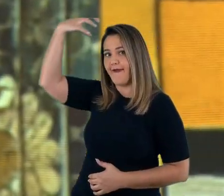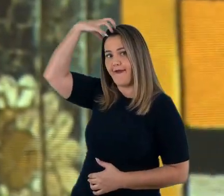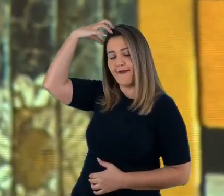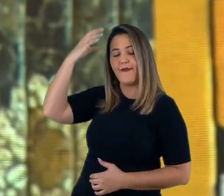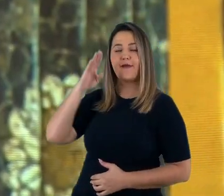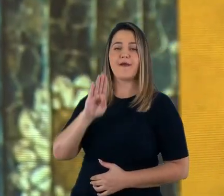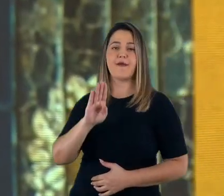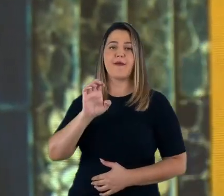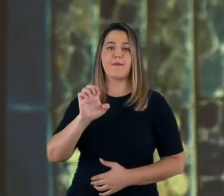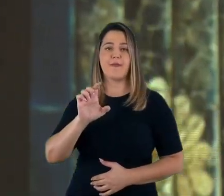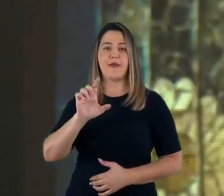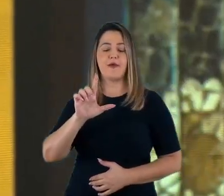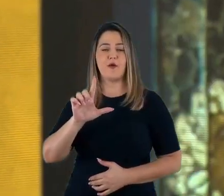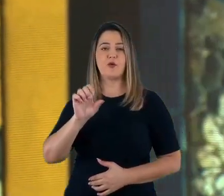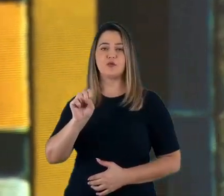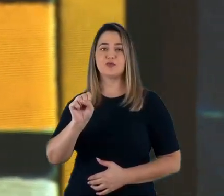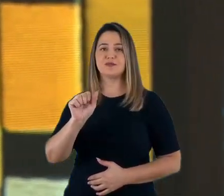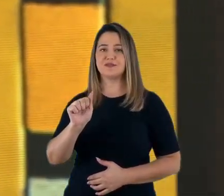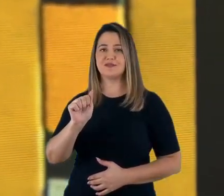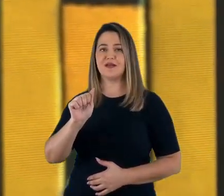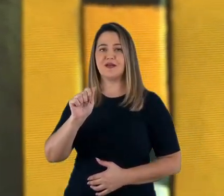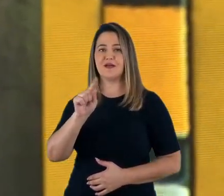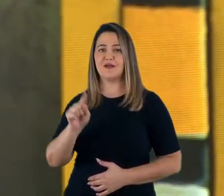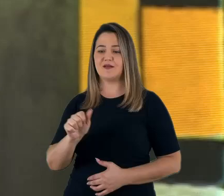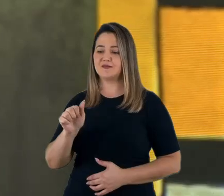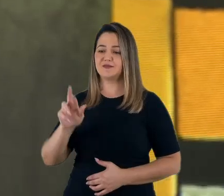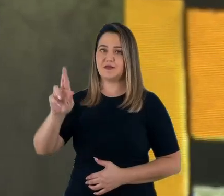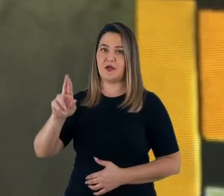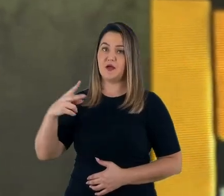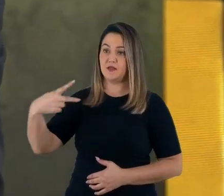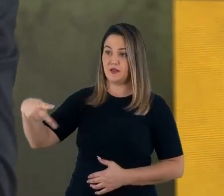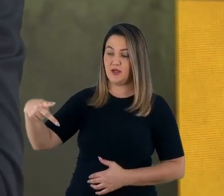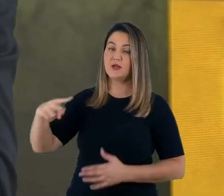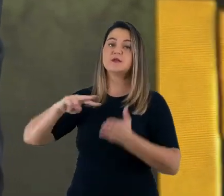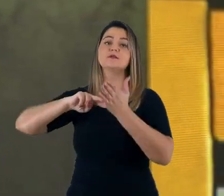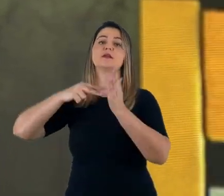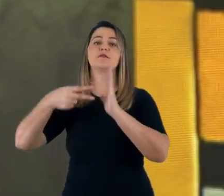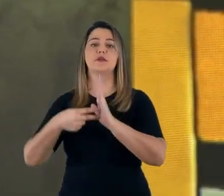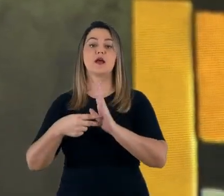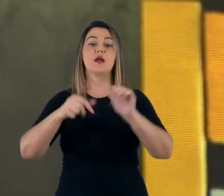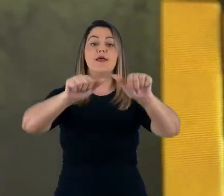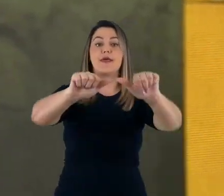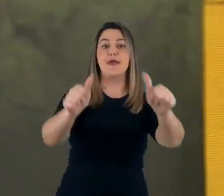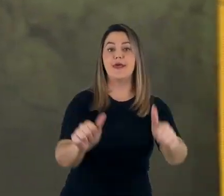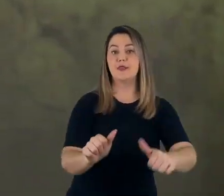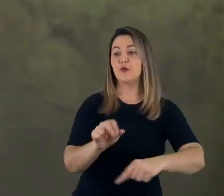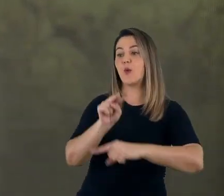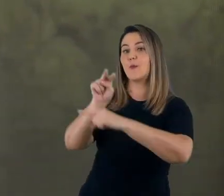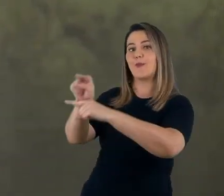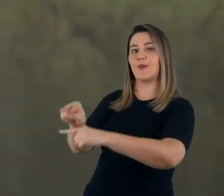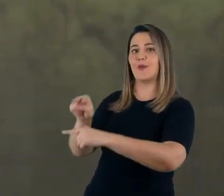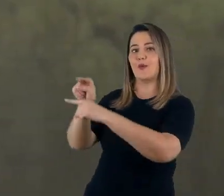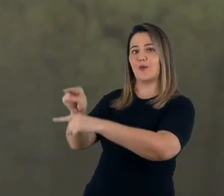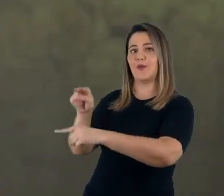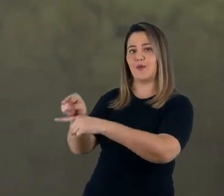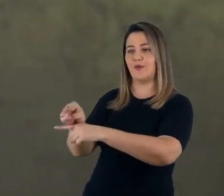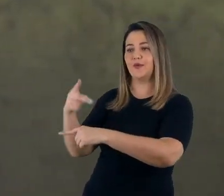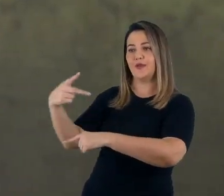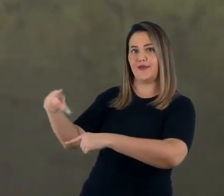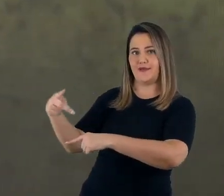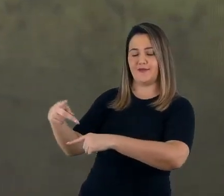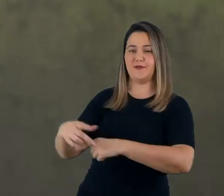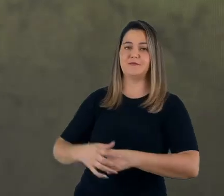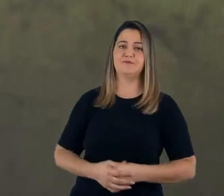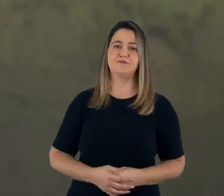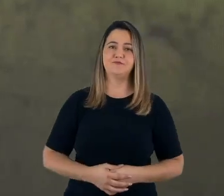aquele que se segura com este deus como sendo o que o protegia. Aliás, quer ver que interessante uma